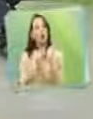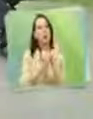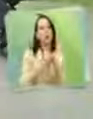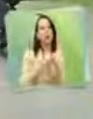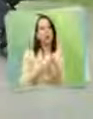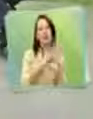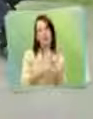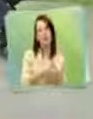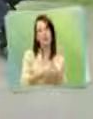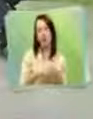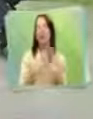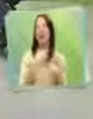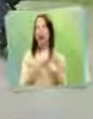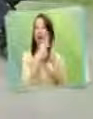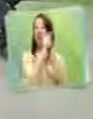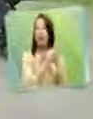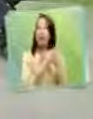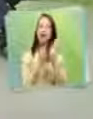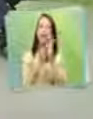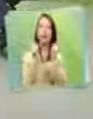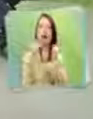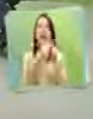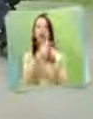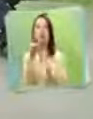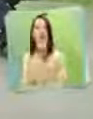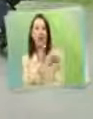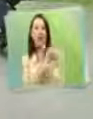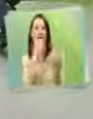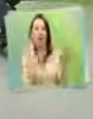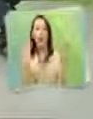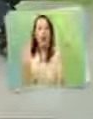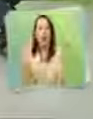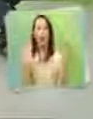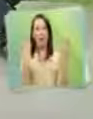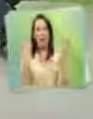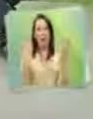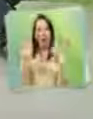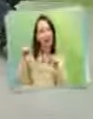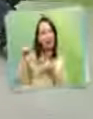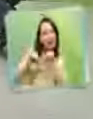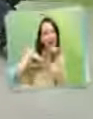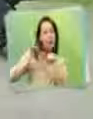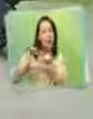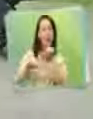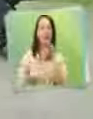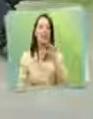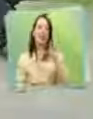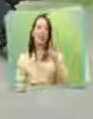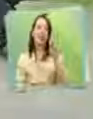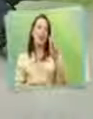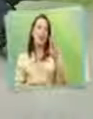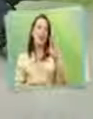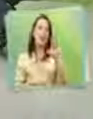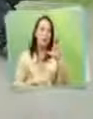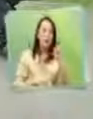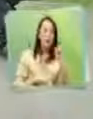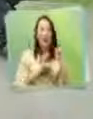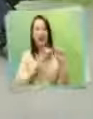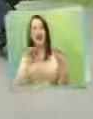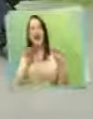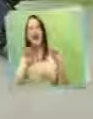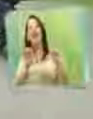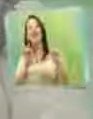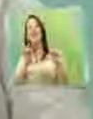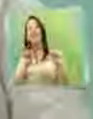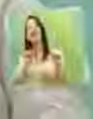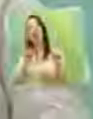prova. Então, pedia para você comparar essas mudanças aí que vinha da República, né, para esse período aí da Era Vargas. Eu posso